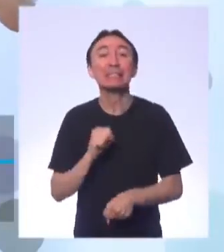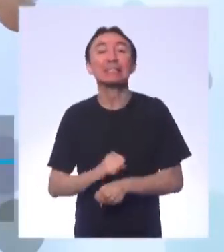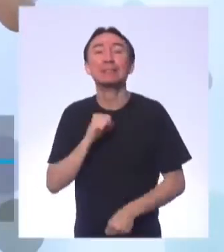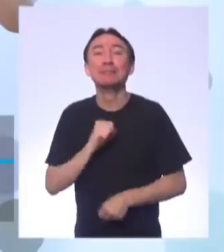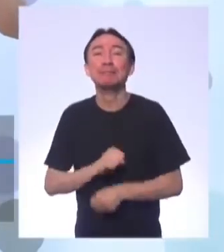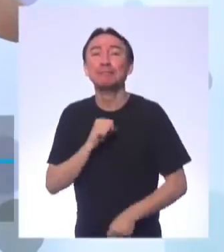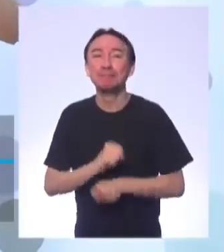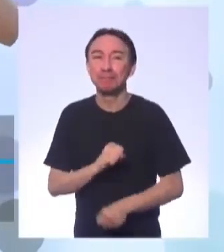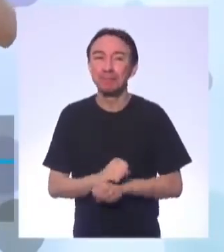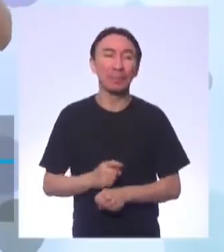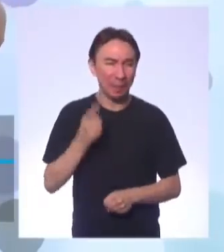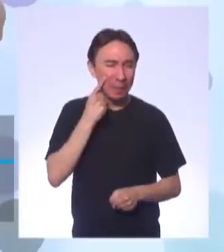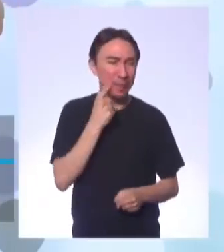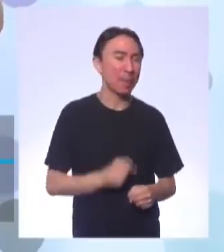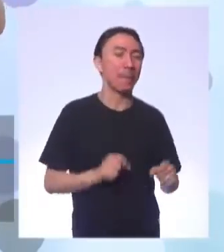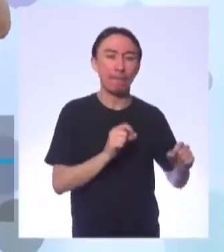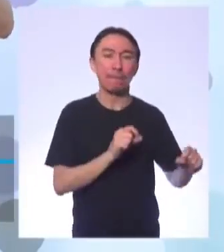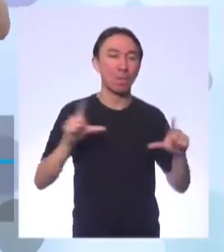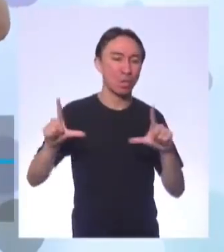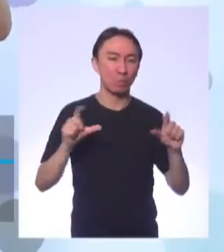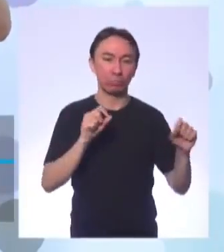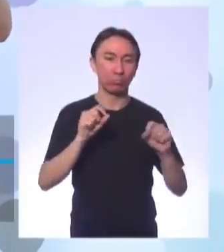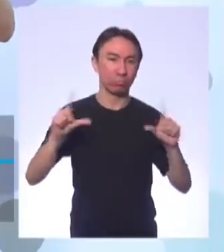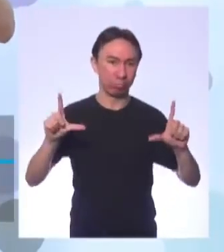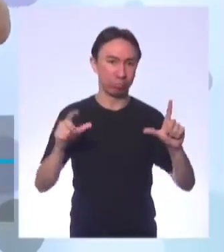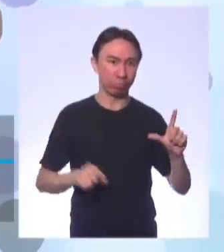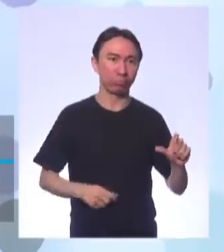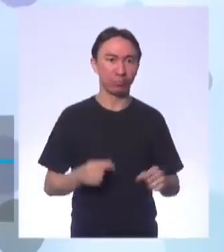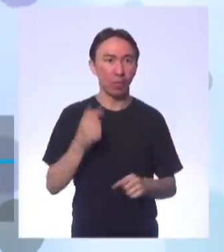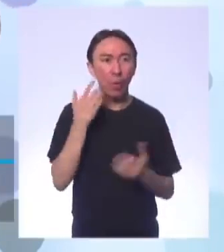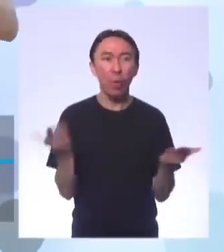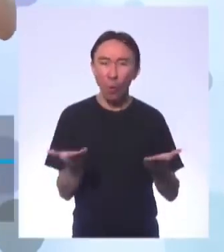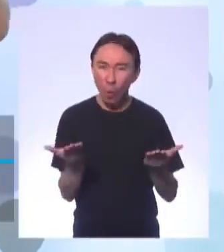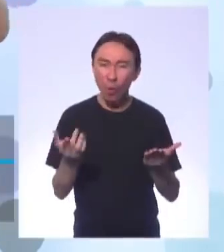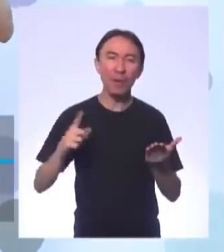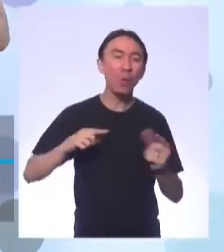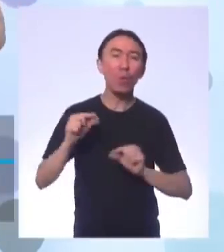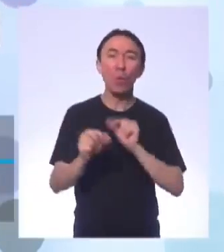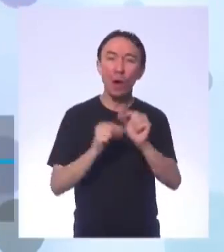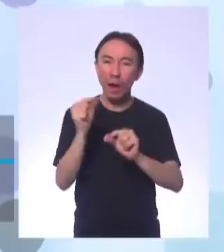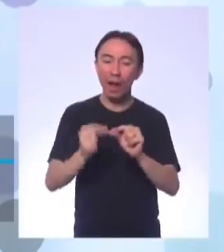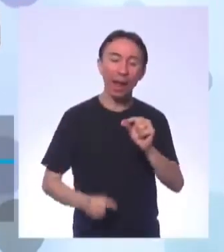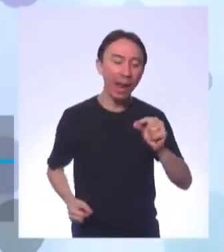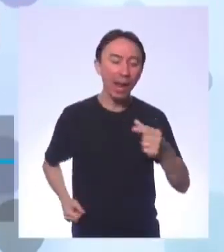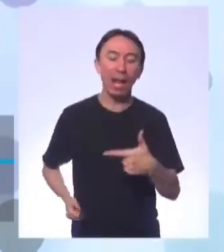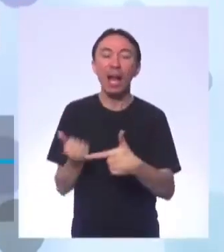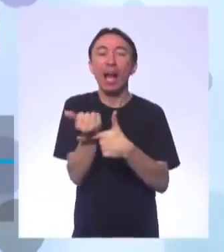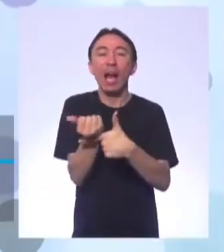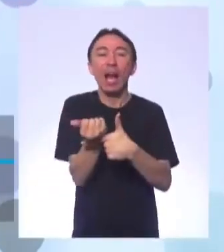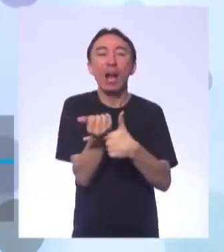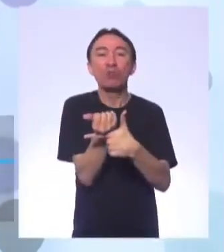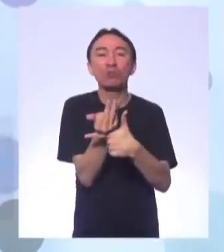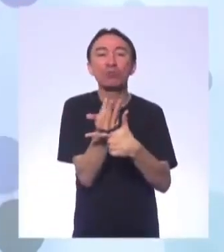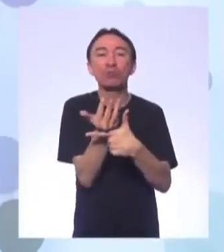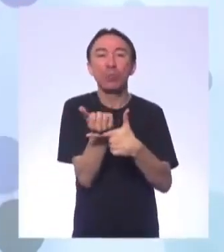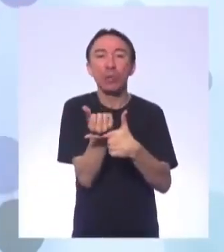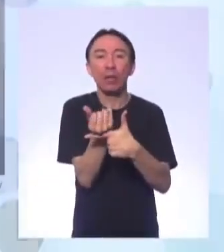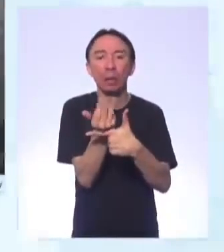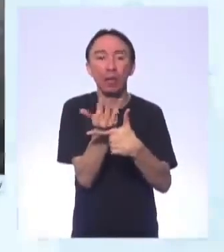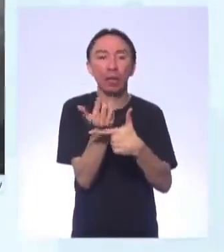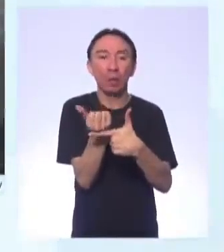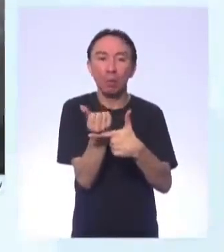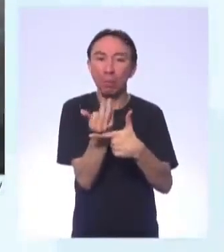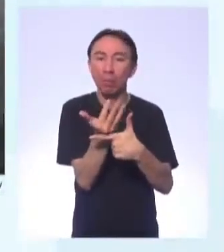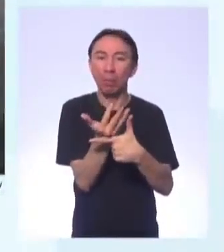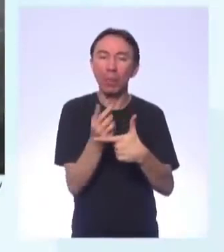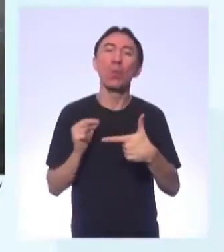passando apresentação sim quê que eu vou falar sobre linguagem algébrica tá então nós telinha de vocês aí tá sobre a linguagem algébrica